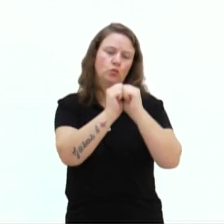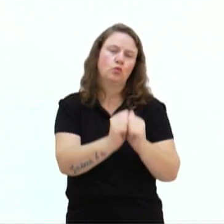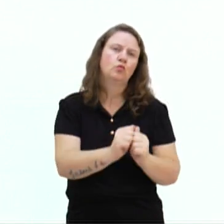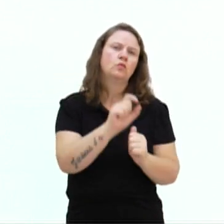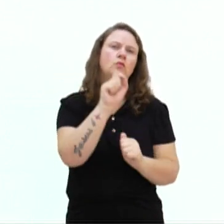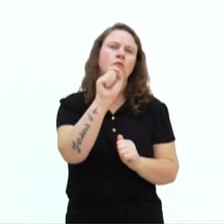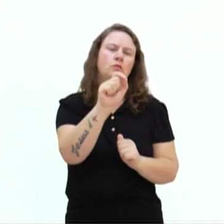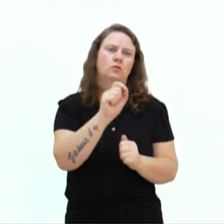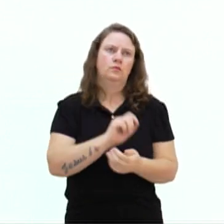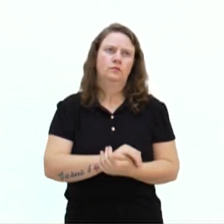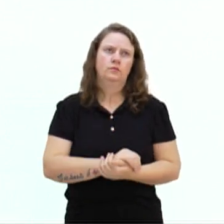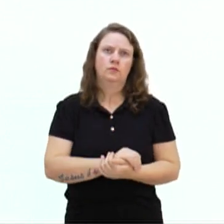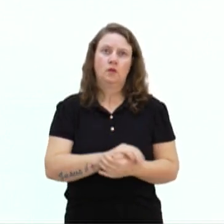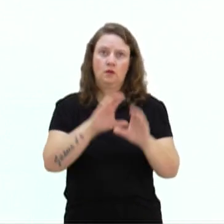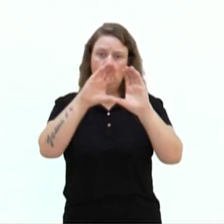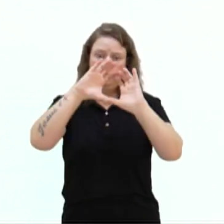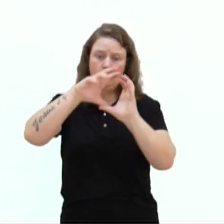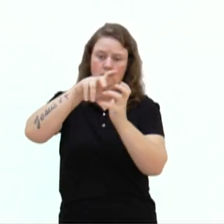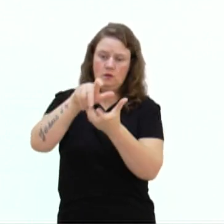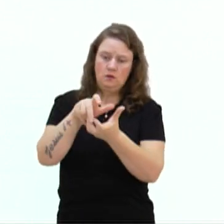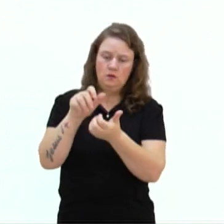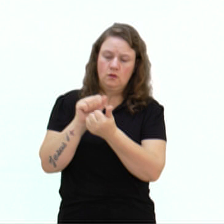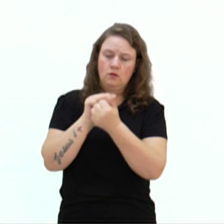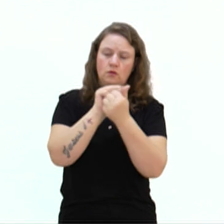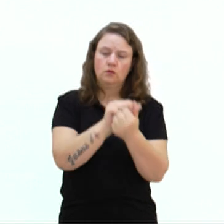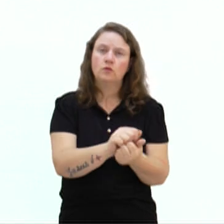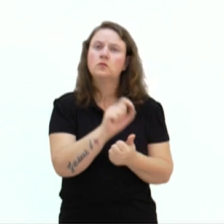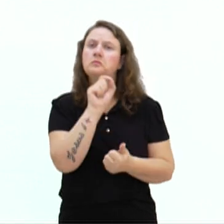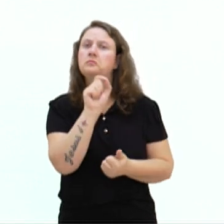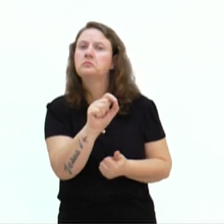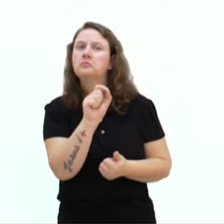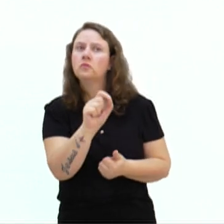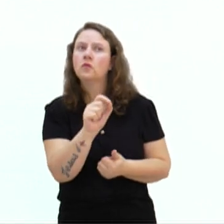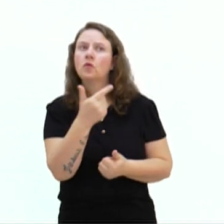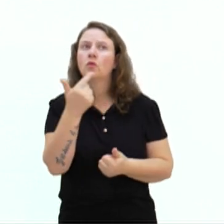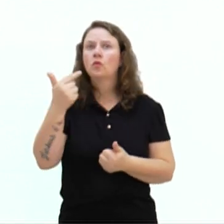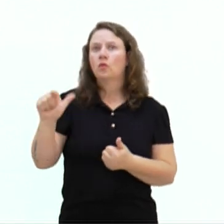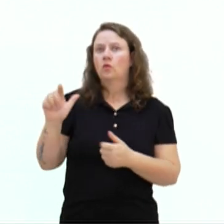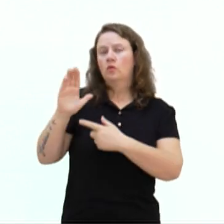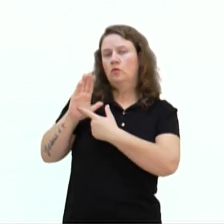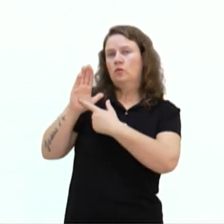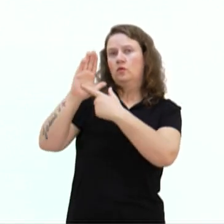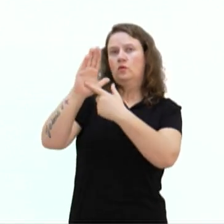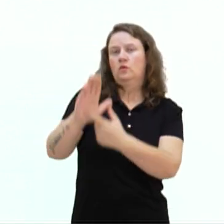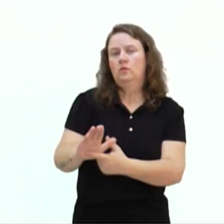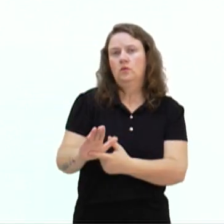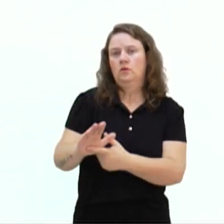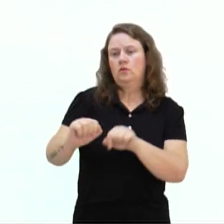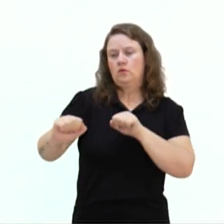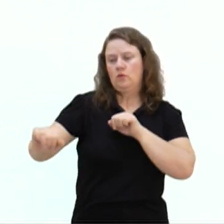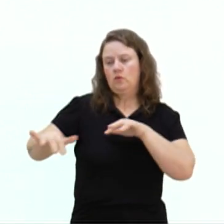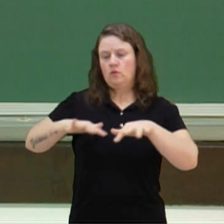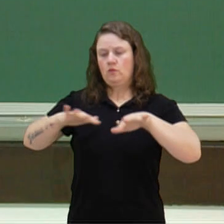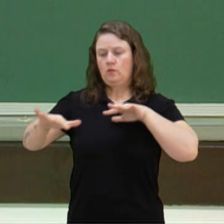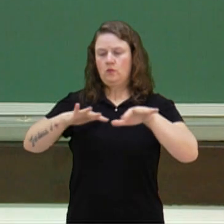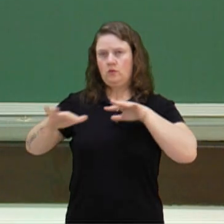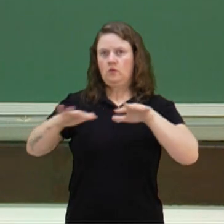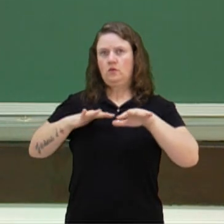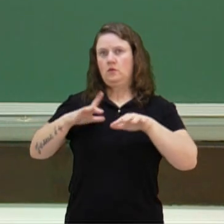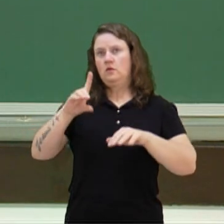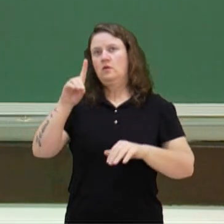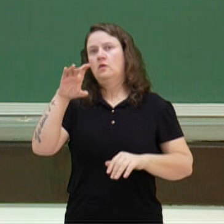Então, a terra faz parte do, é uma das frases. A outra, apresenta movimentos